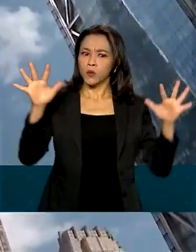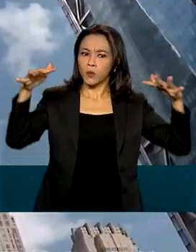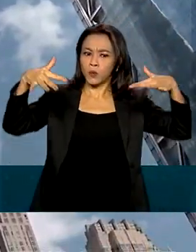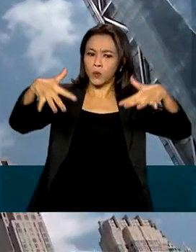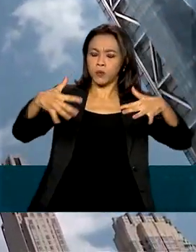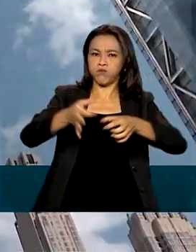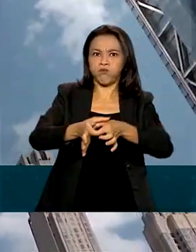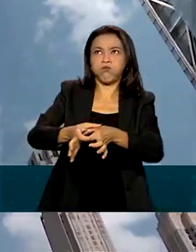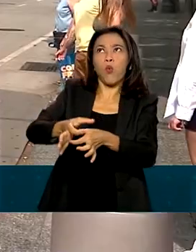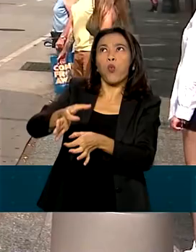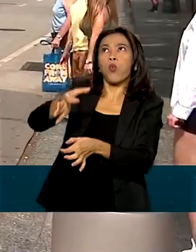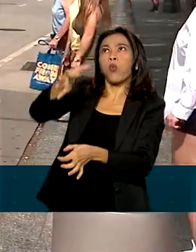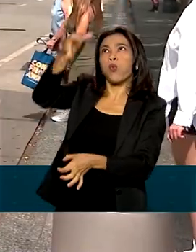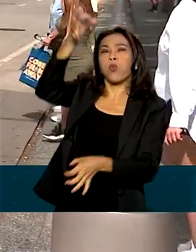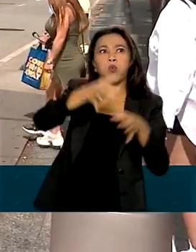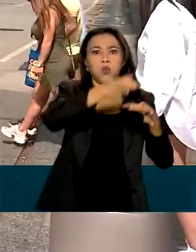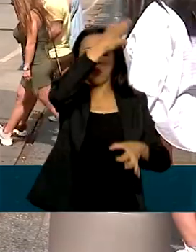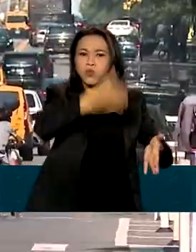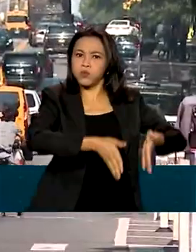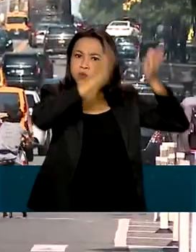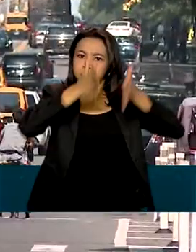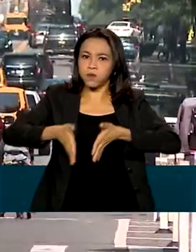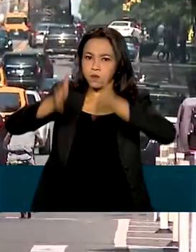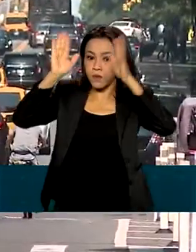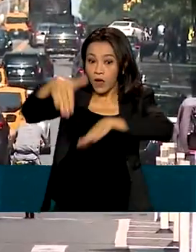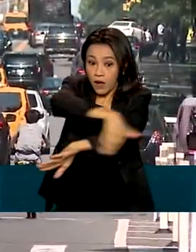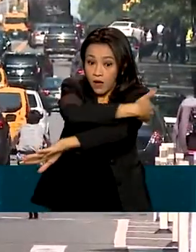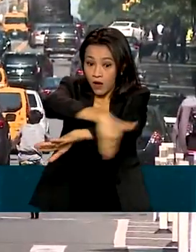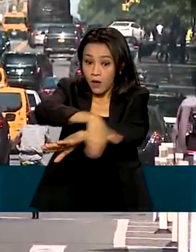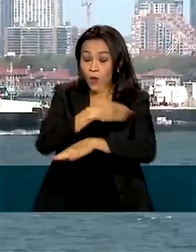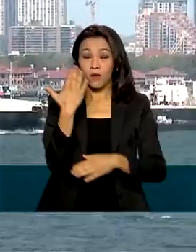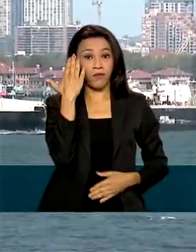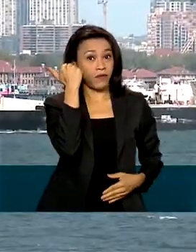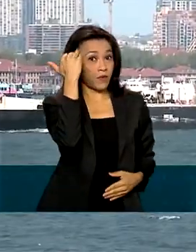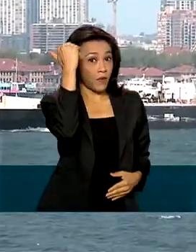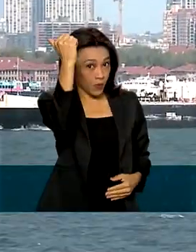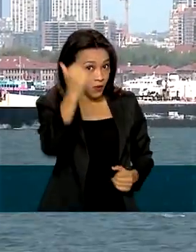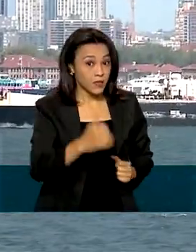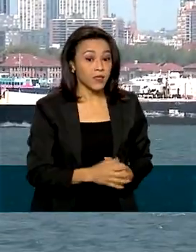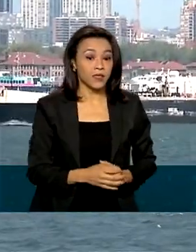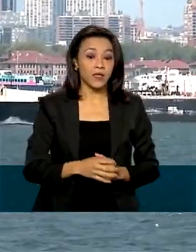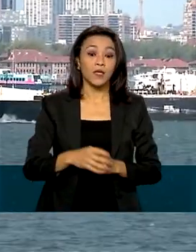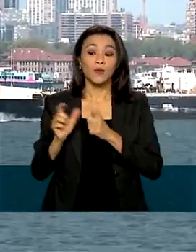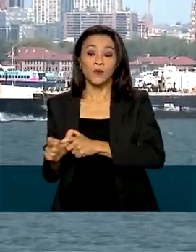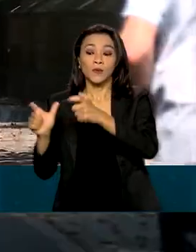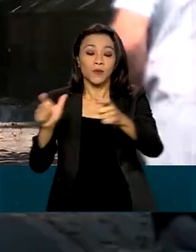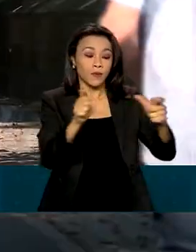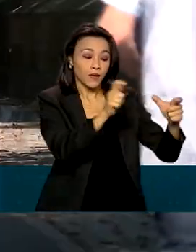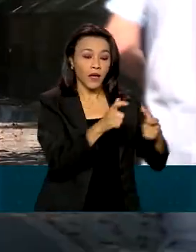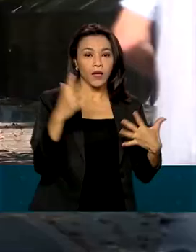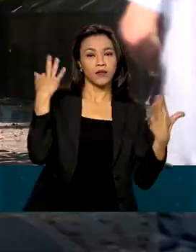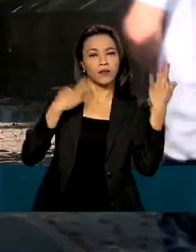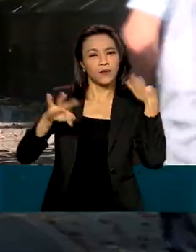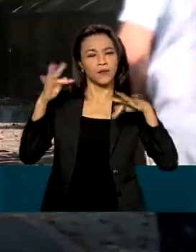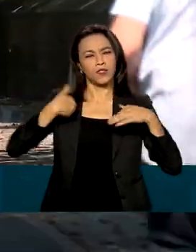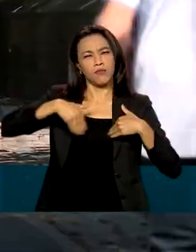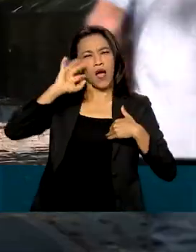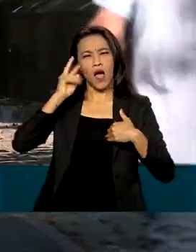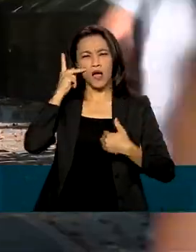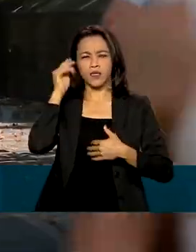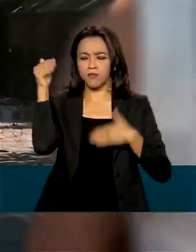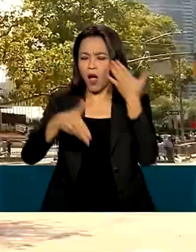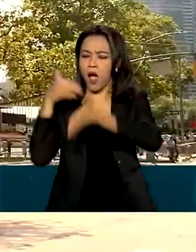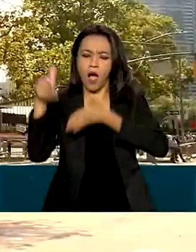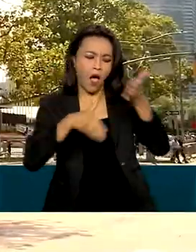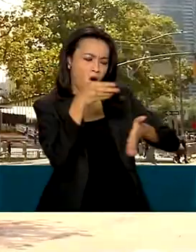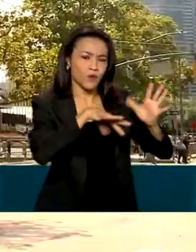imensos edifícios, pelas avenidas e ruas famosas, pelos pontos turísticos mais visitados do